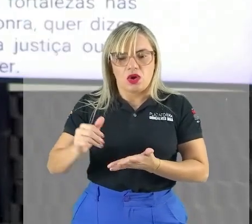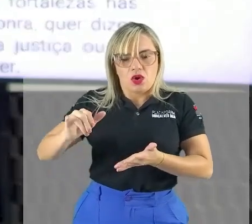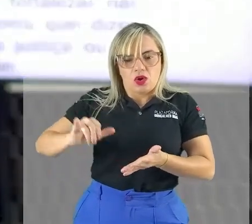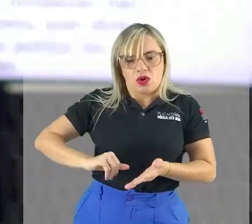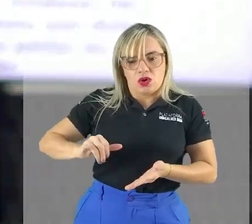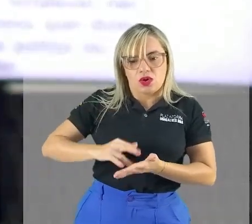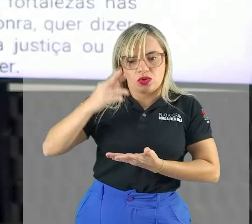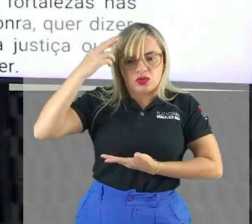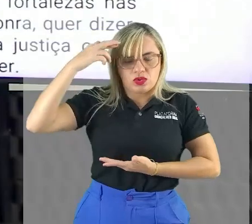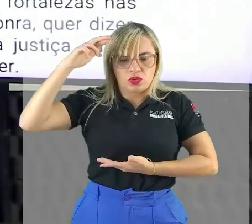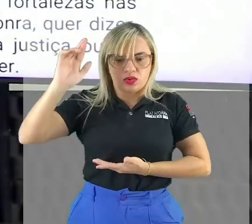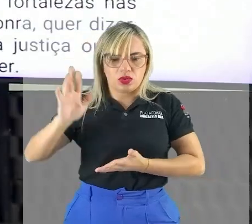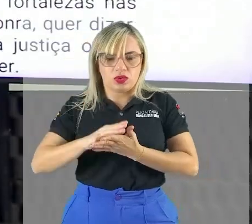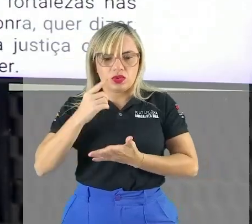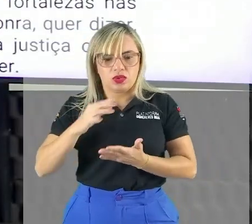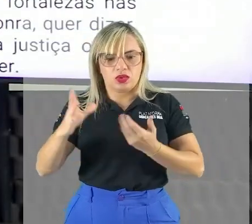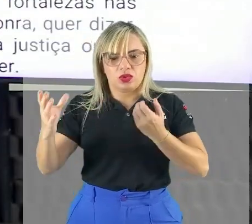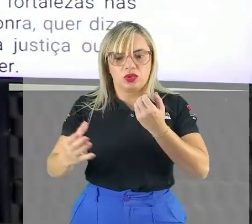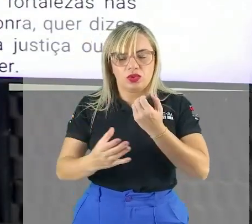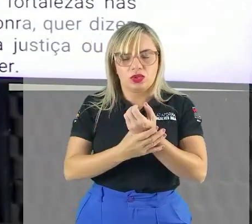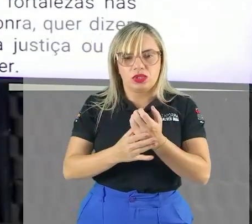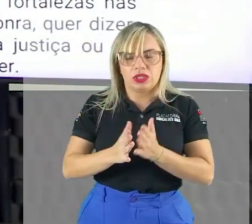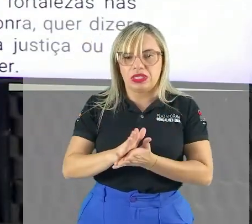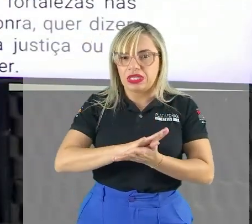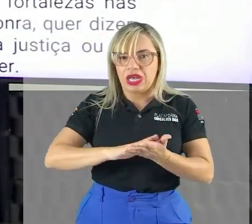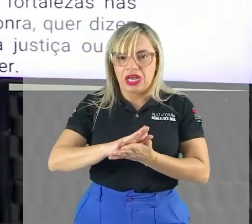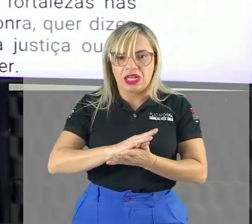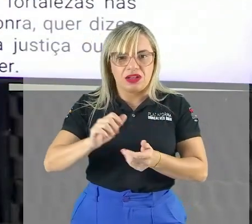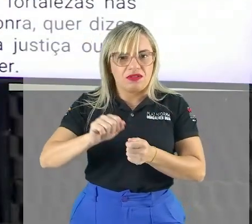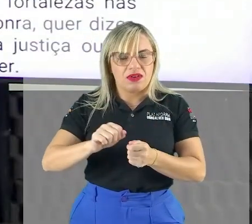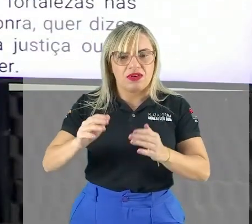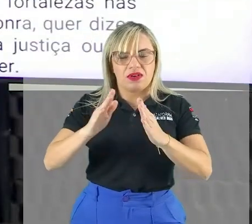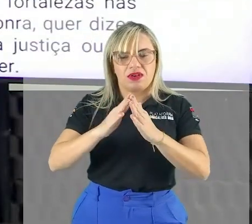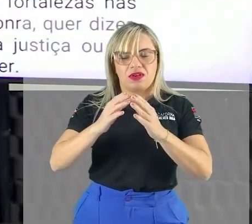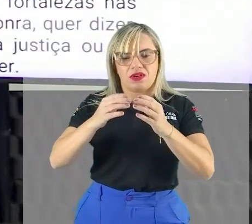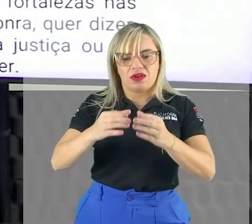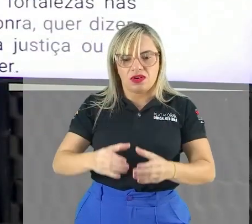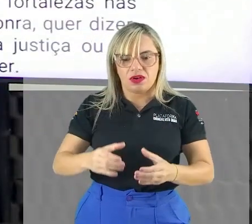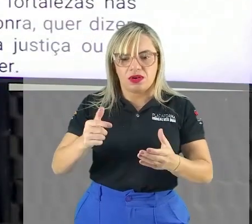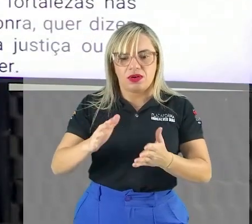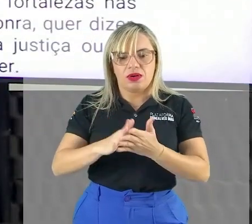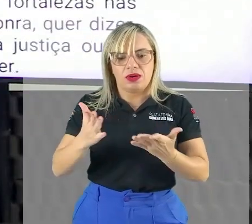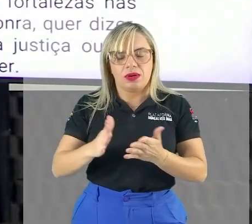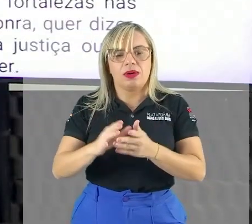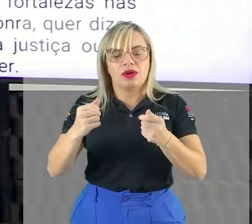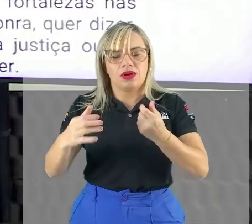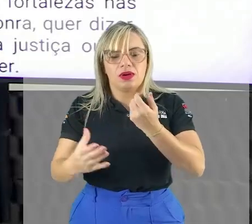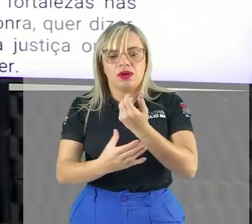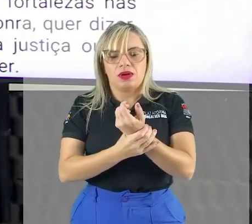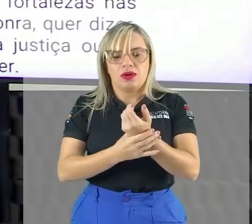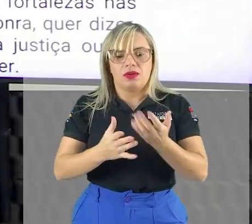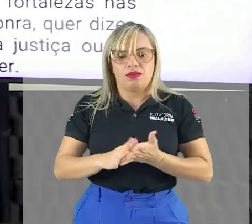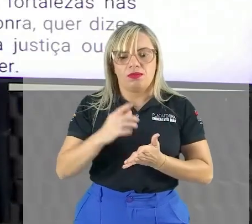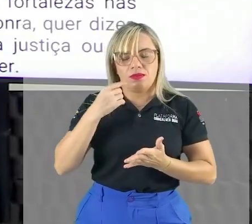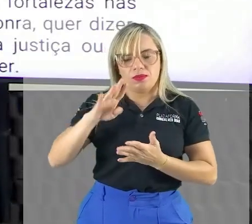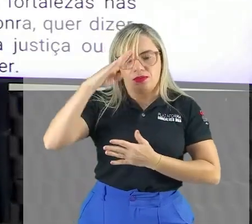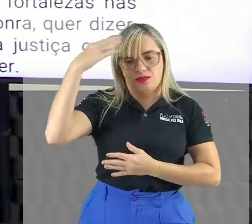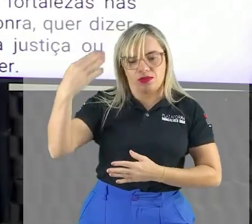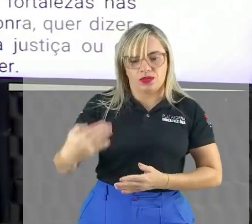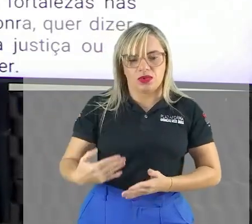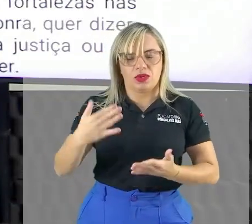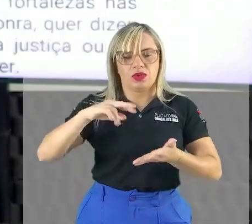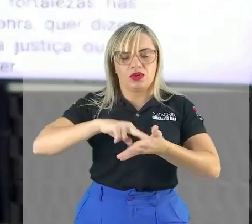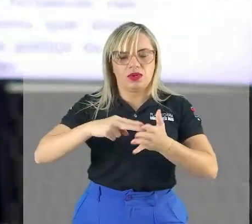em prejuízo da residência onde ele habita ou de suas fortalezas nas quais ele possa se achar. Honra